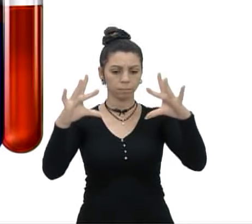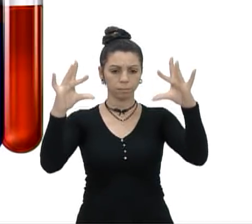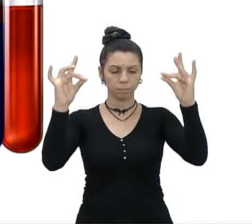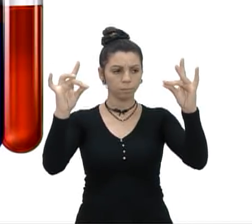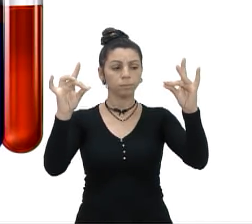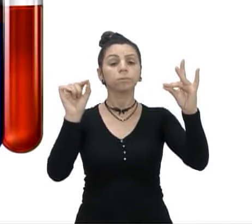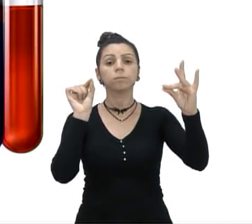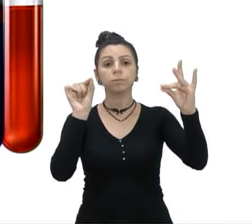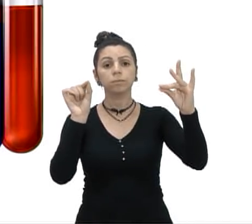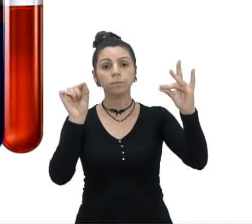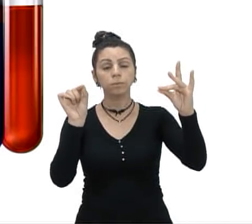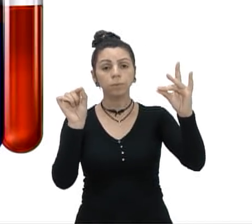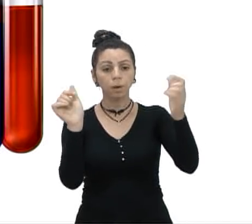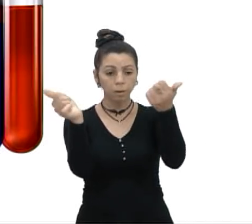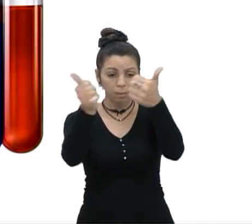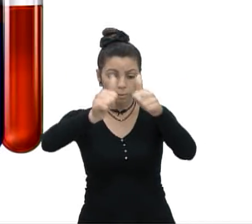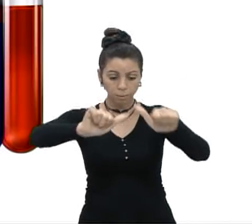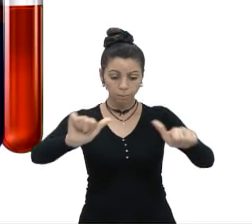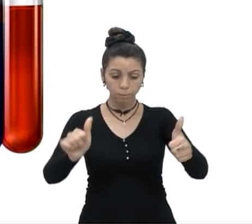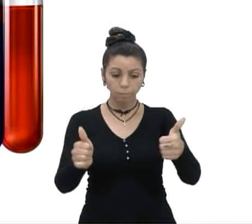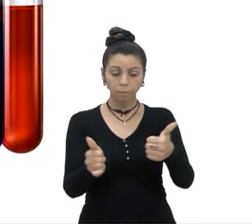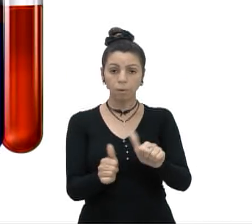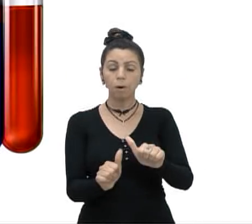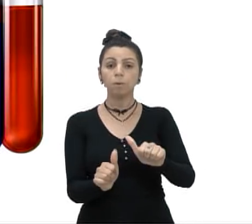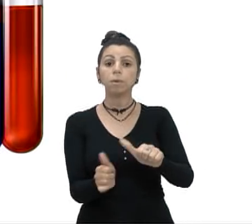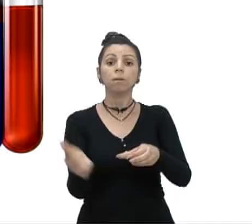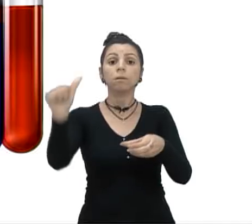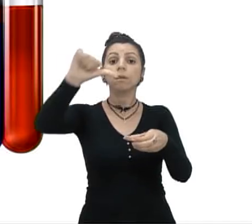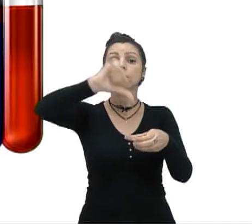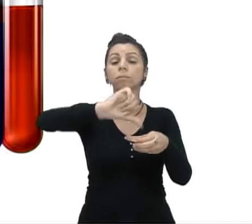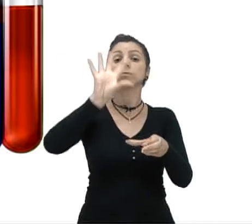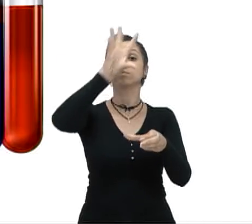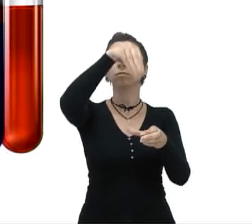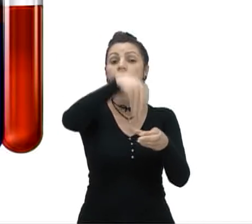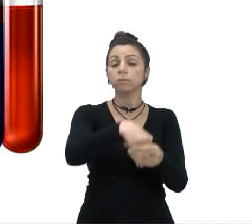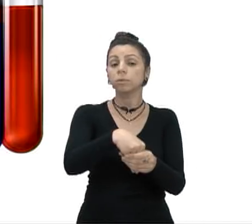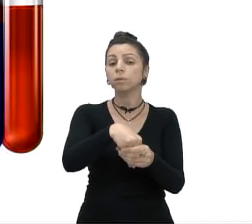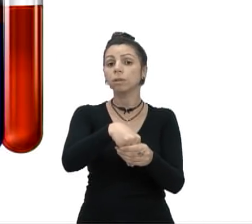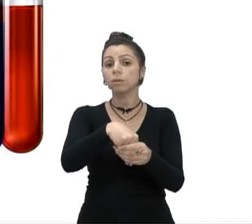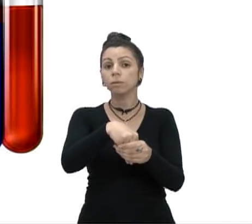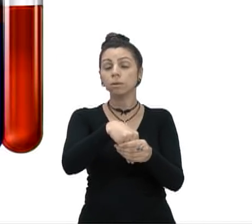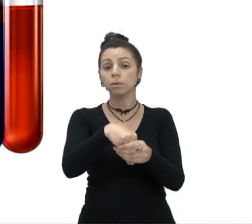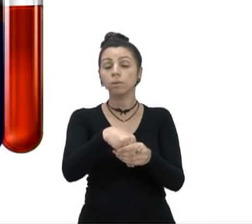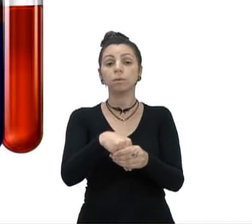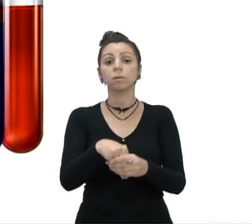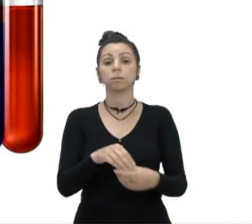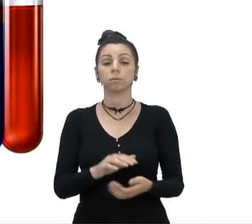a forma do recipiente em que está contido, sem que altere o seu